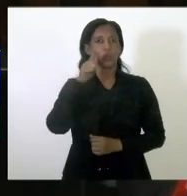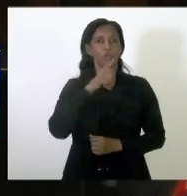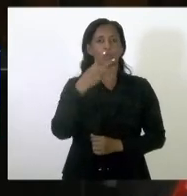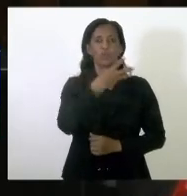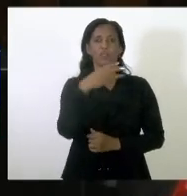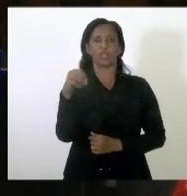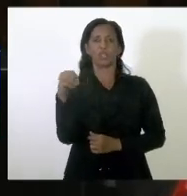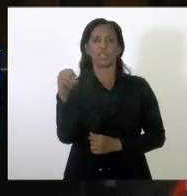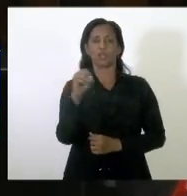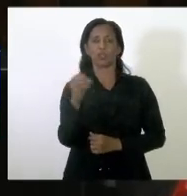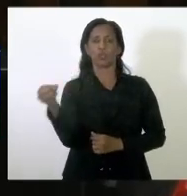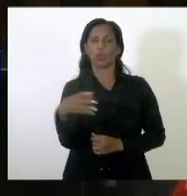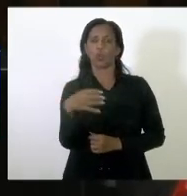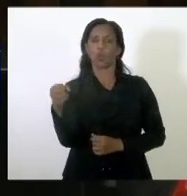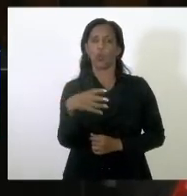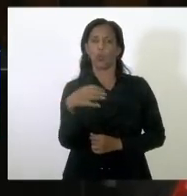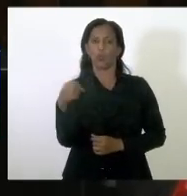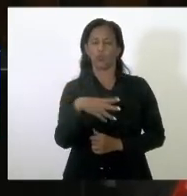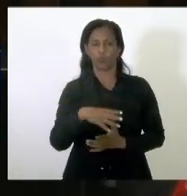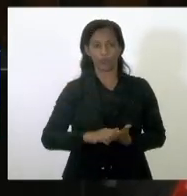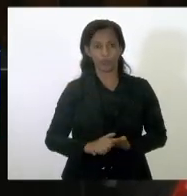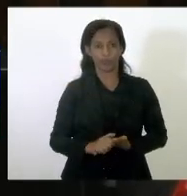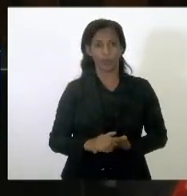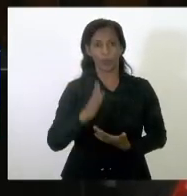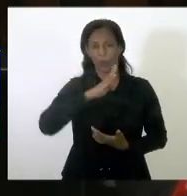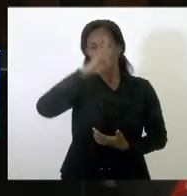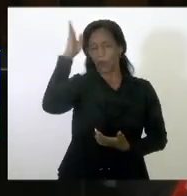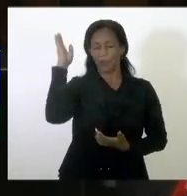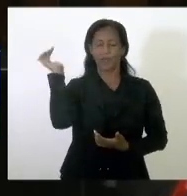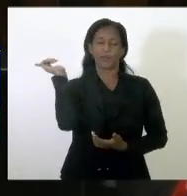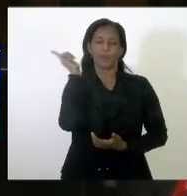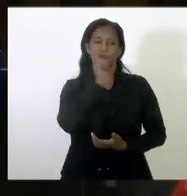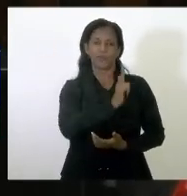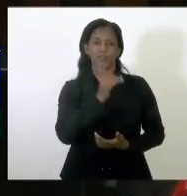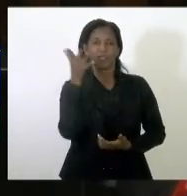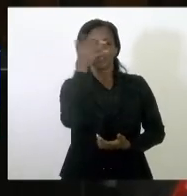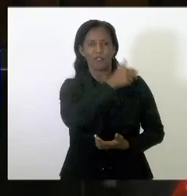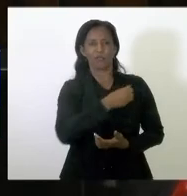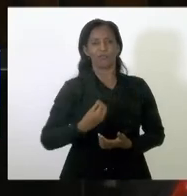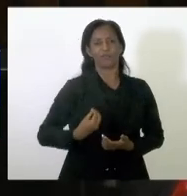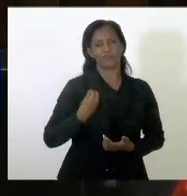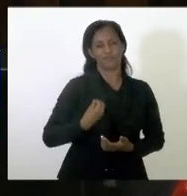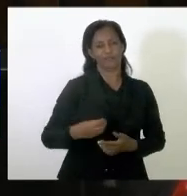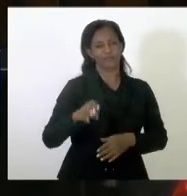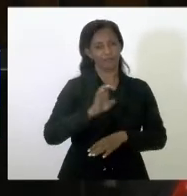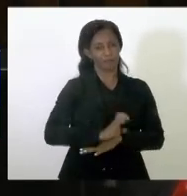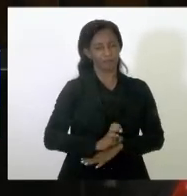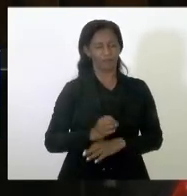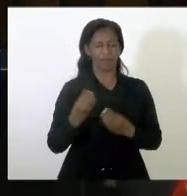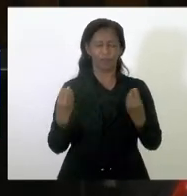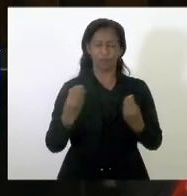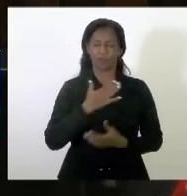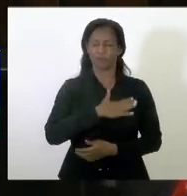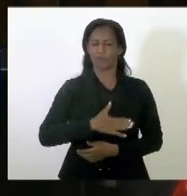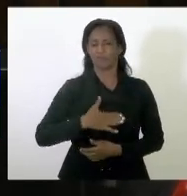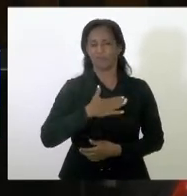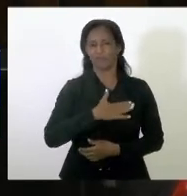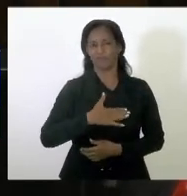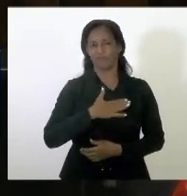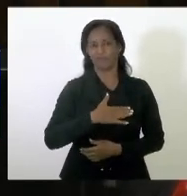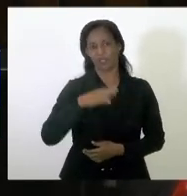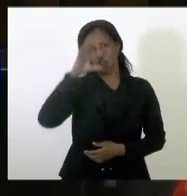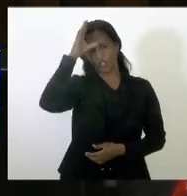novos bombeiros estarão nas ruas do Rio de Janeiro, servindo a população e salvando vidas nesse estado. Então, é muito gratificante, deputada Tia